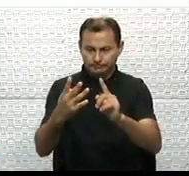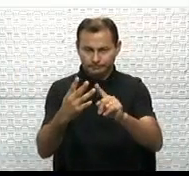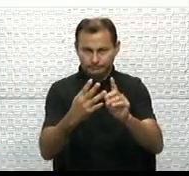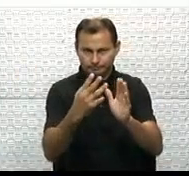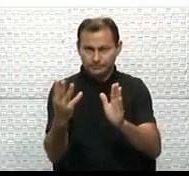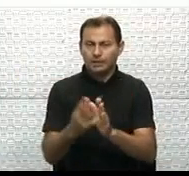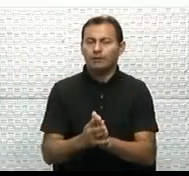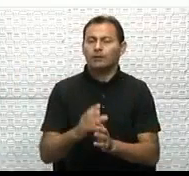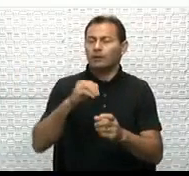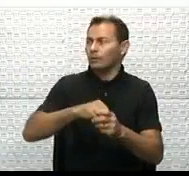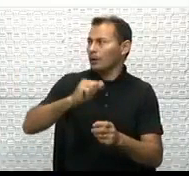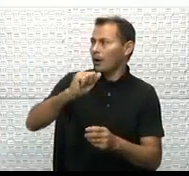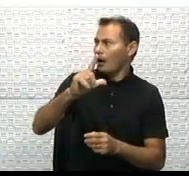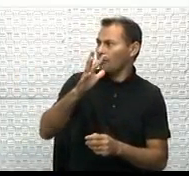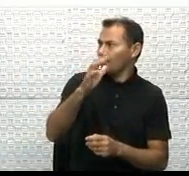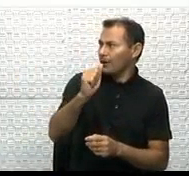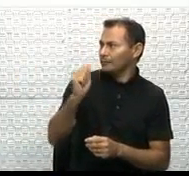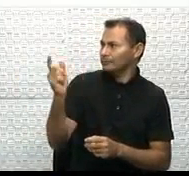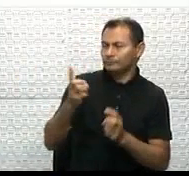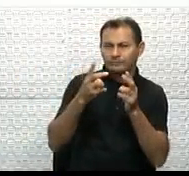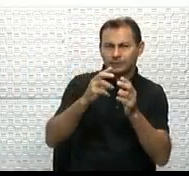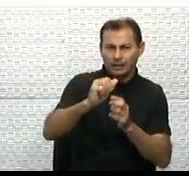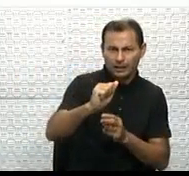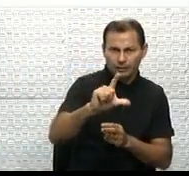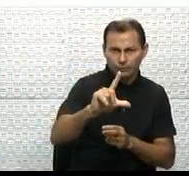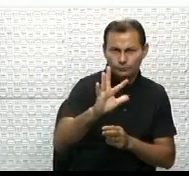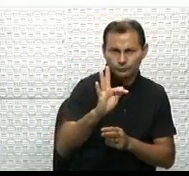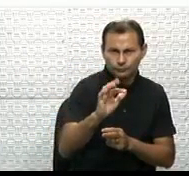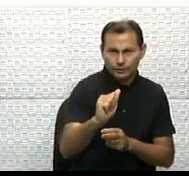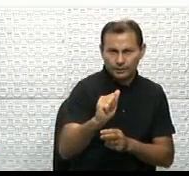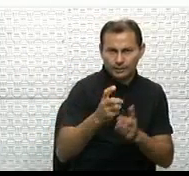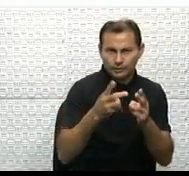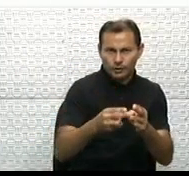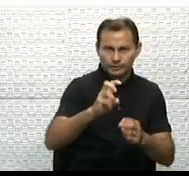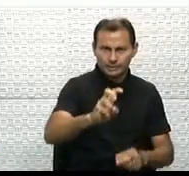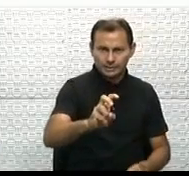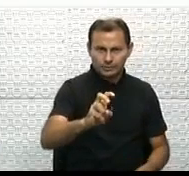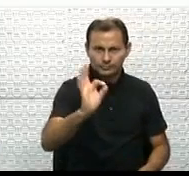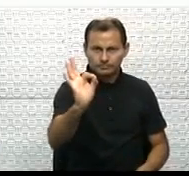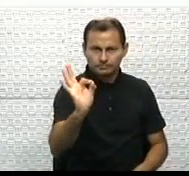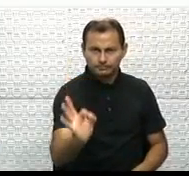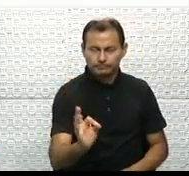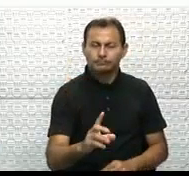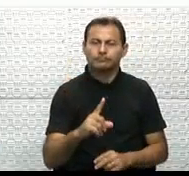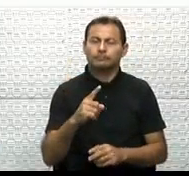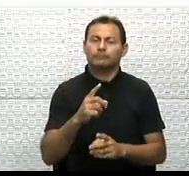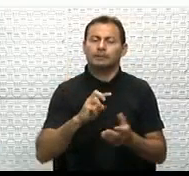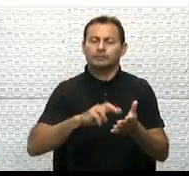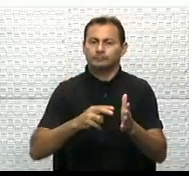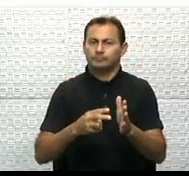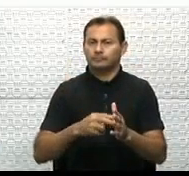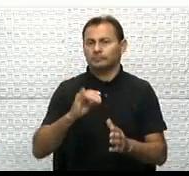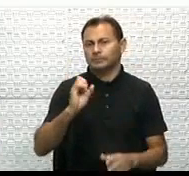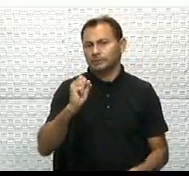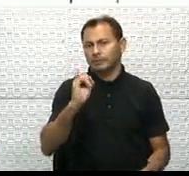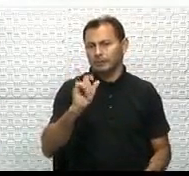um alfa igual a 5%. Esse vai ser o nosso percentual para